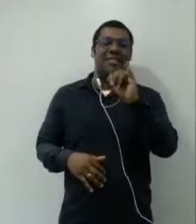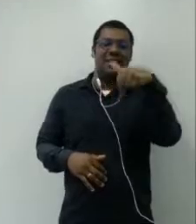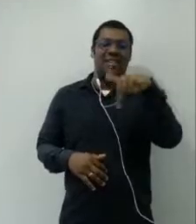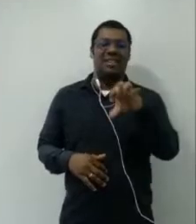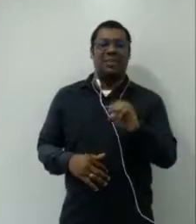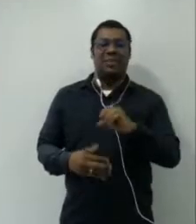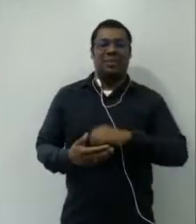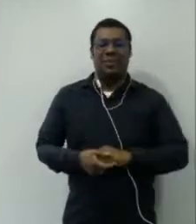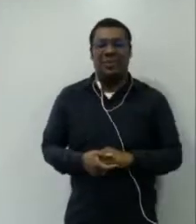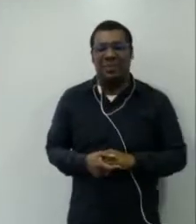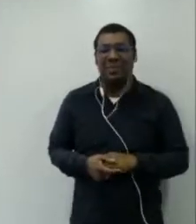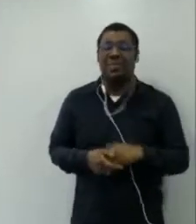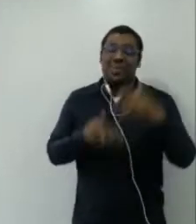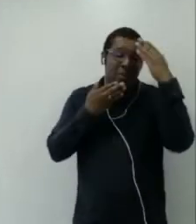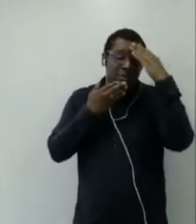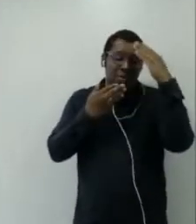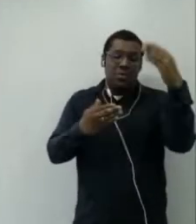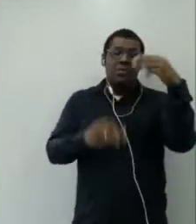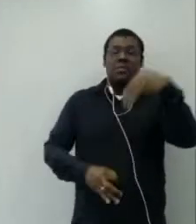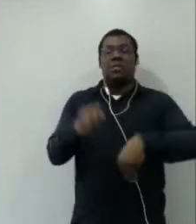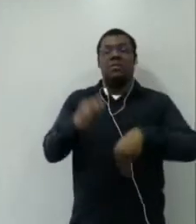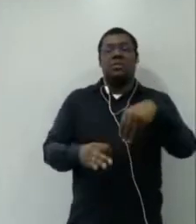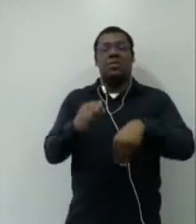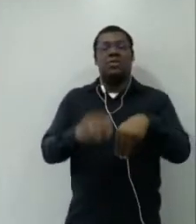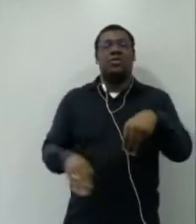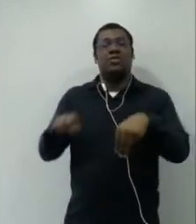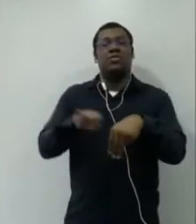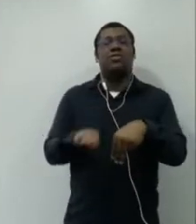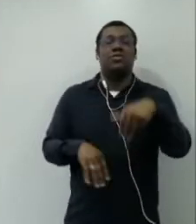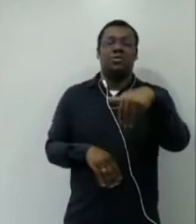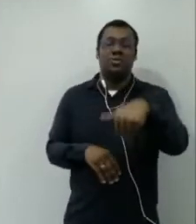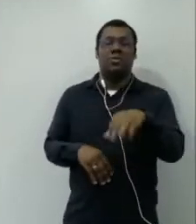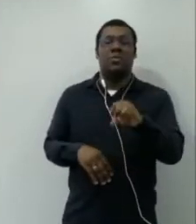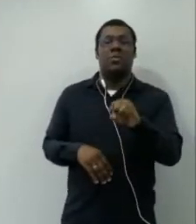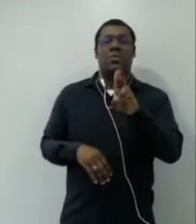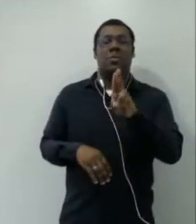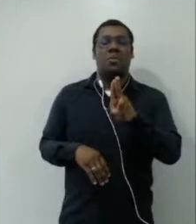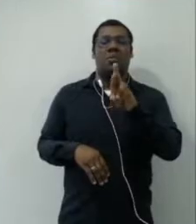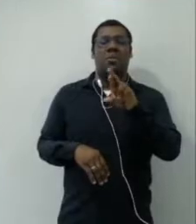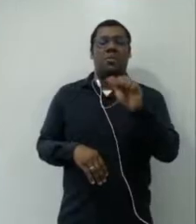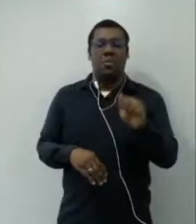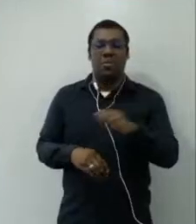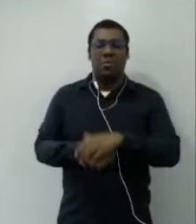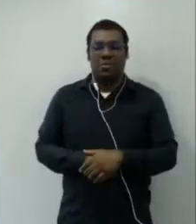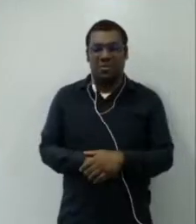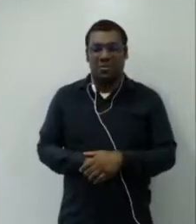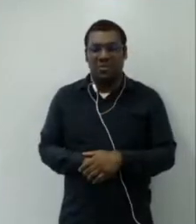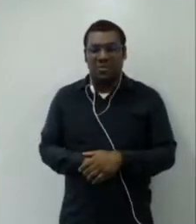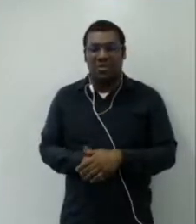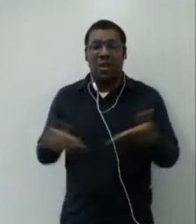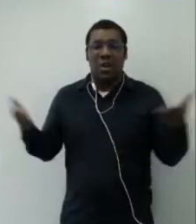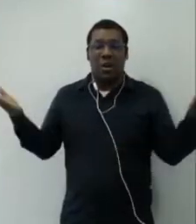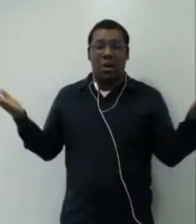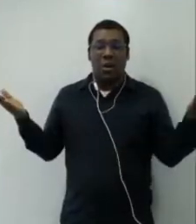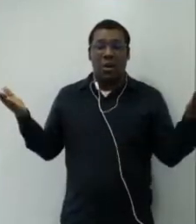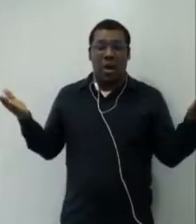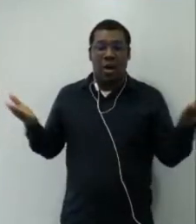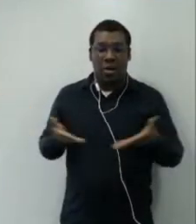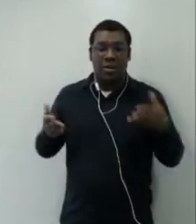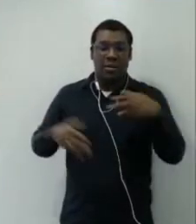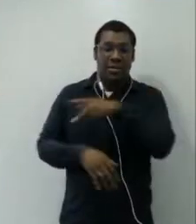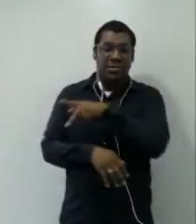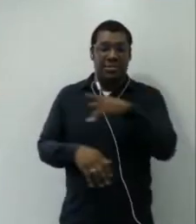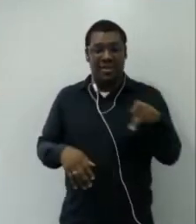Muito obrigado, ministro Moura Ribeiro. Pois não, senhor presidente, ministra Nancy Andrighi, ministro Marco